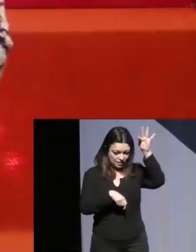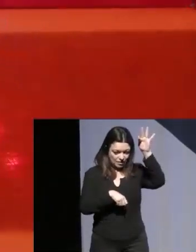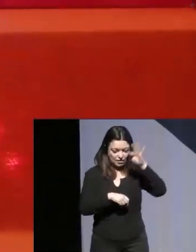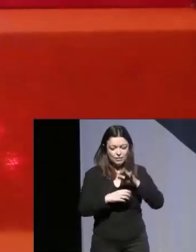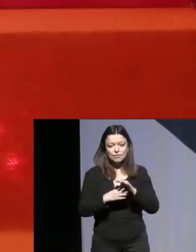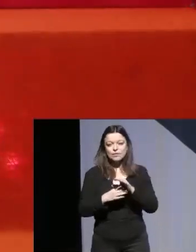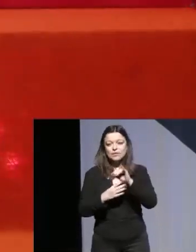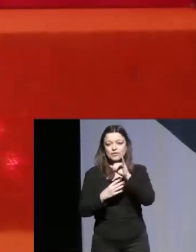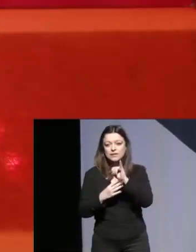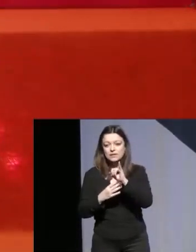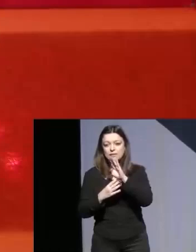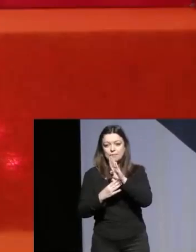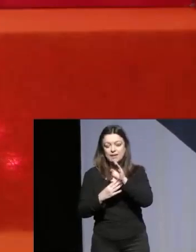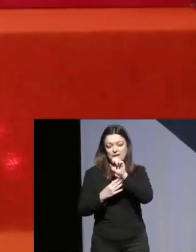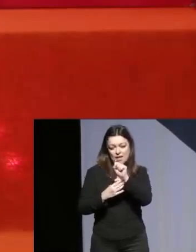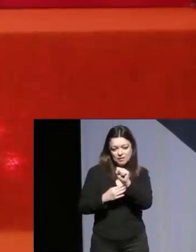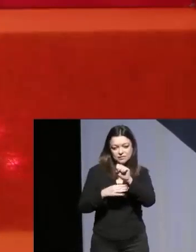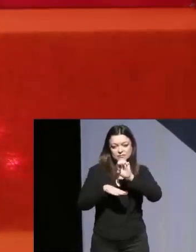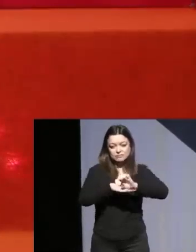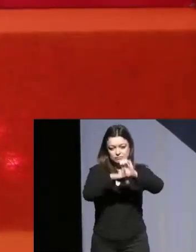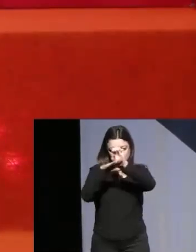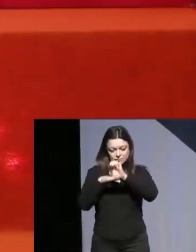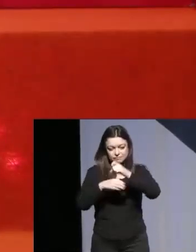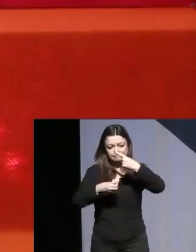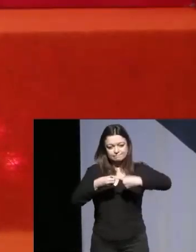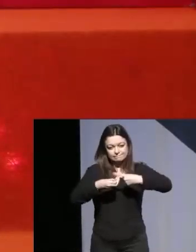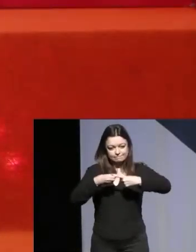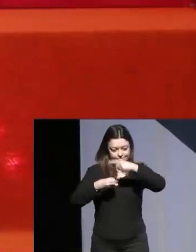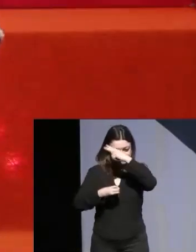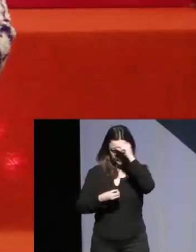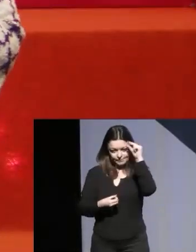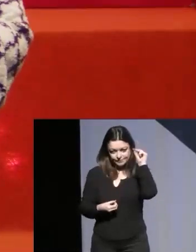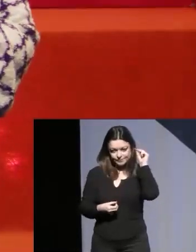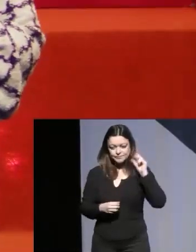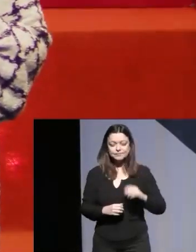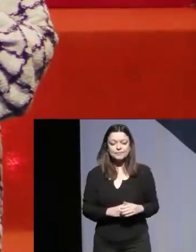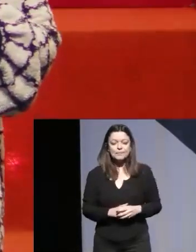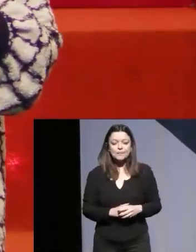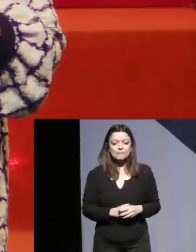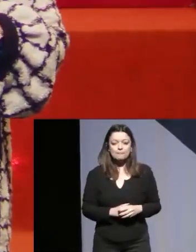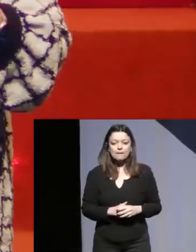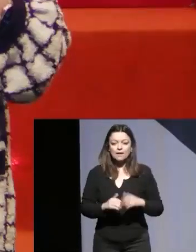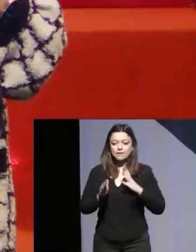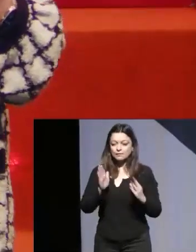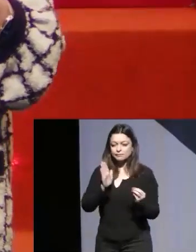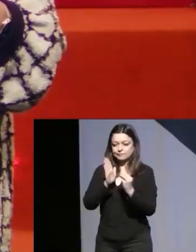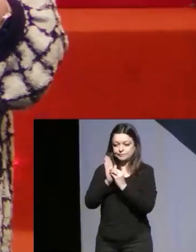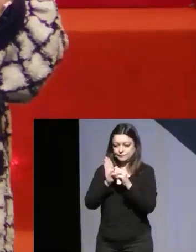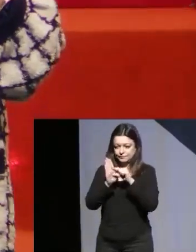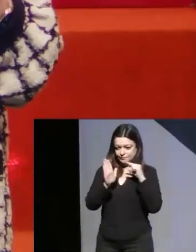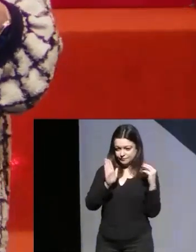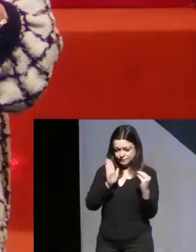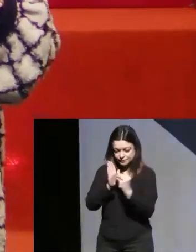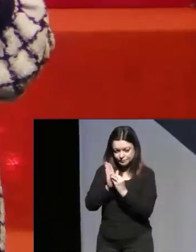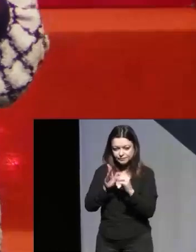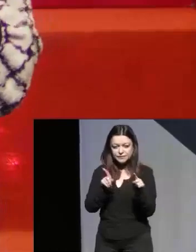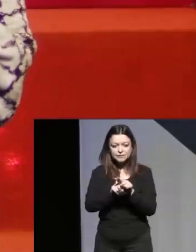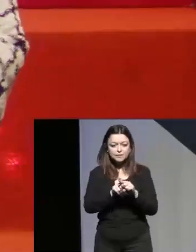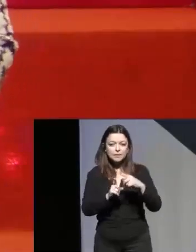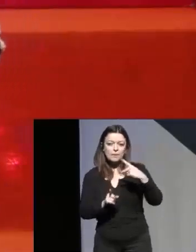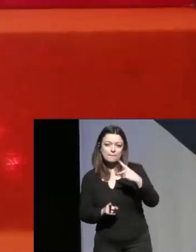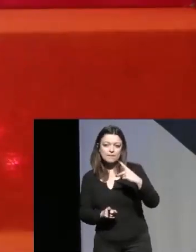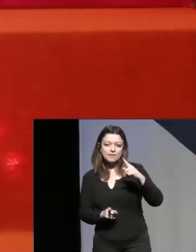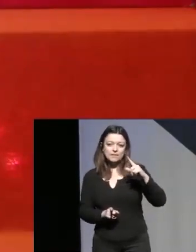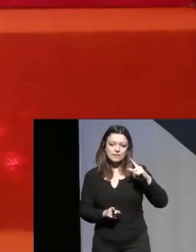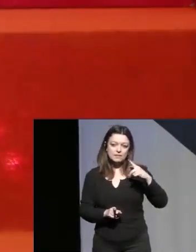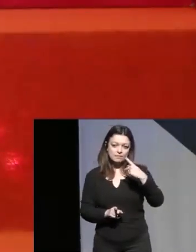municípios. Então, veio a emenda constitucional e veio também agora o PLP, o Projeto de